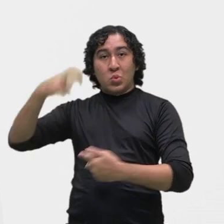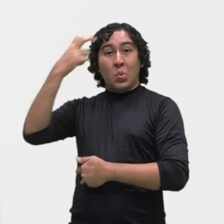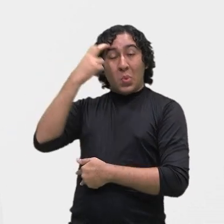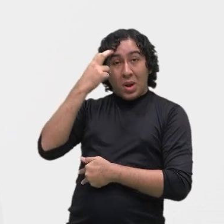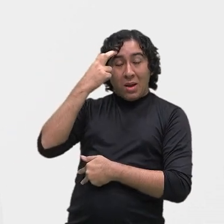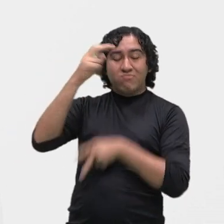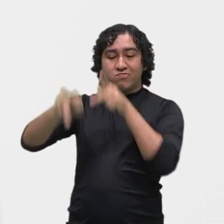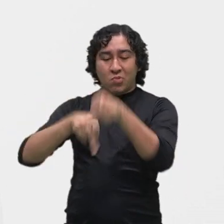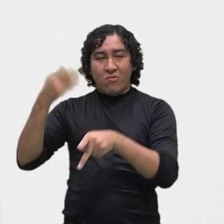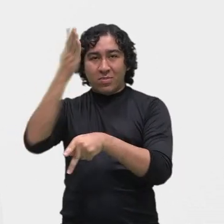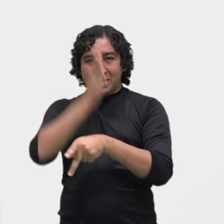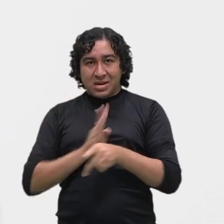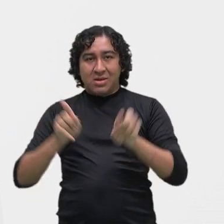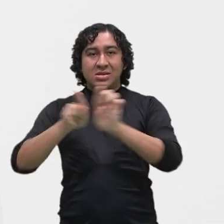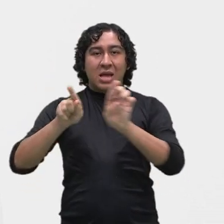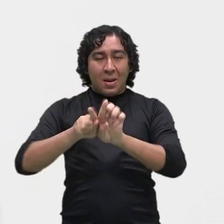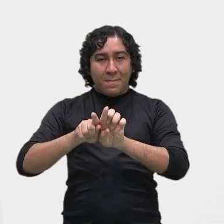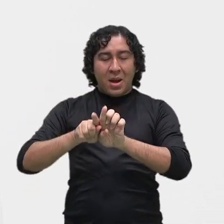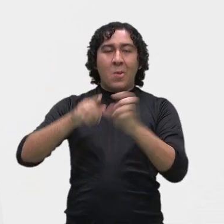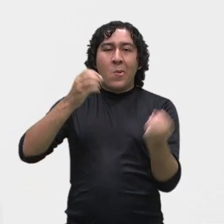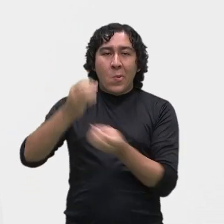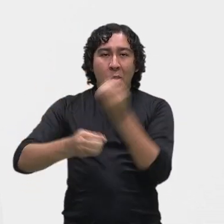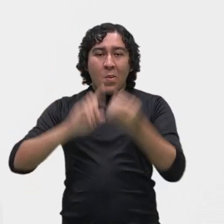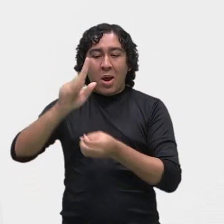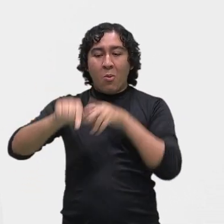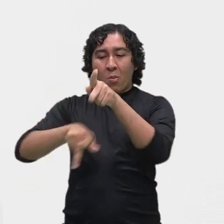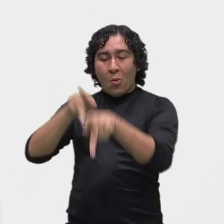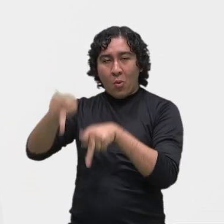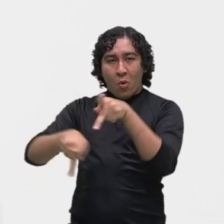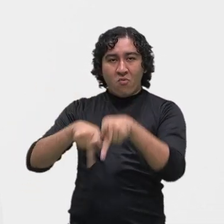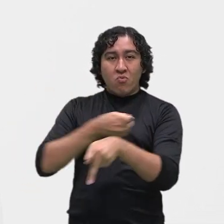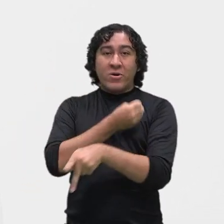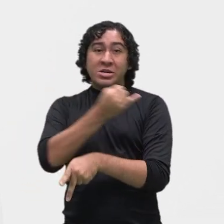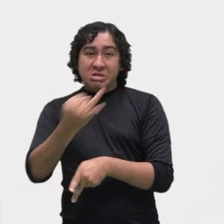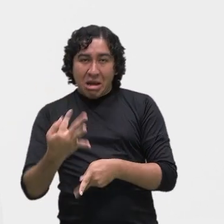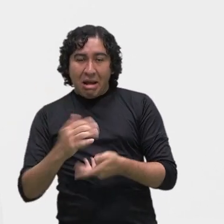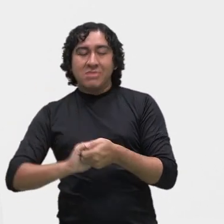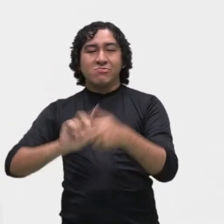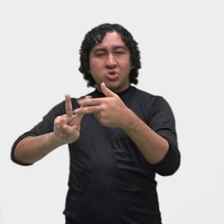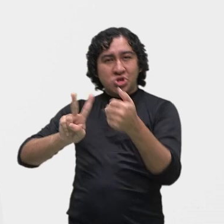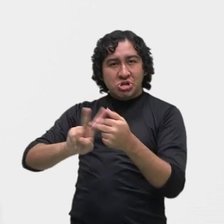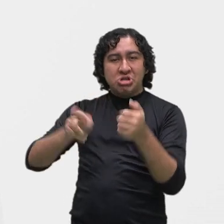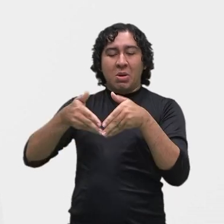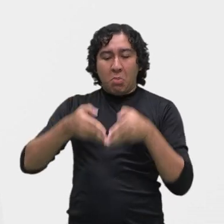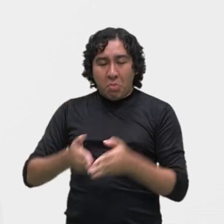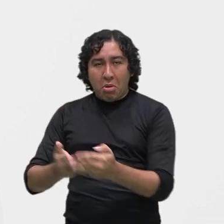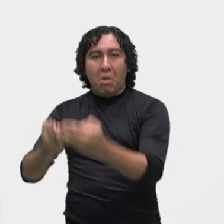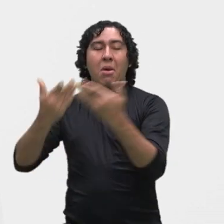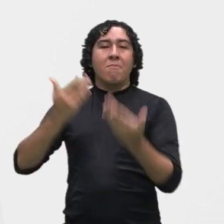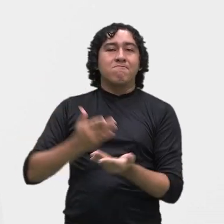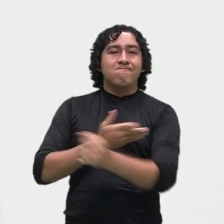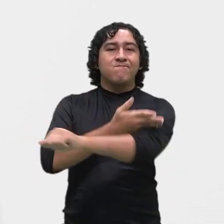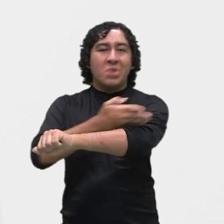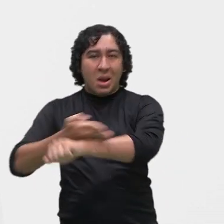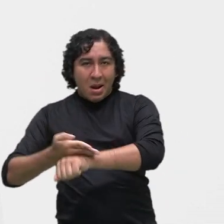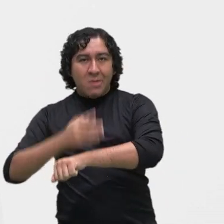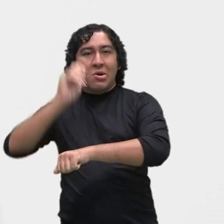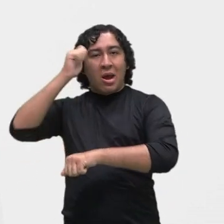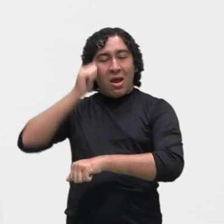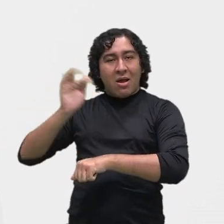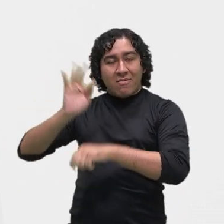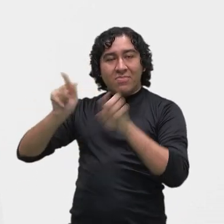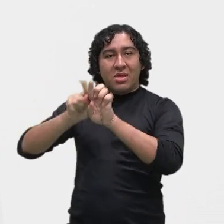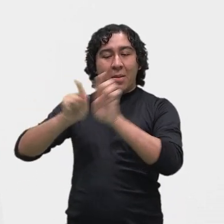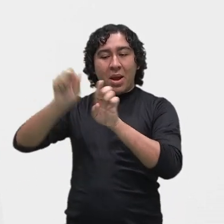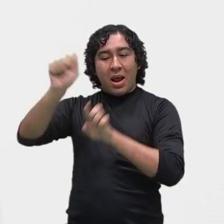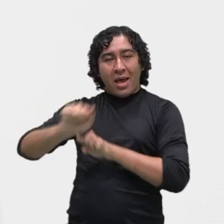brasileira, os aspectos demográficos do Amazonas, indígenas, ribeirinhos, brancos, afrodescendentes e os asiáticos, e